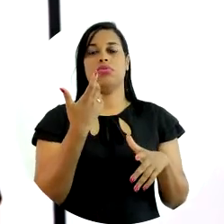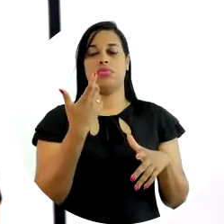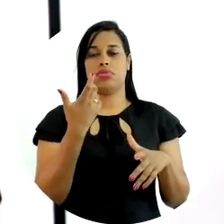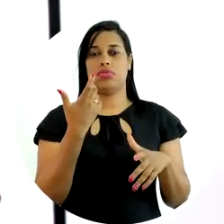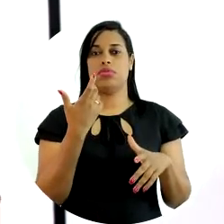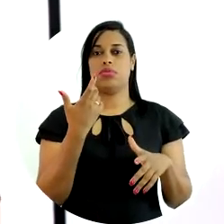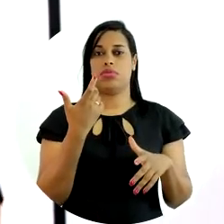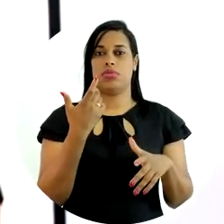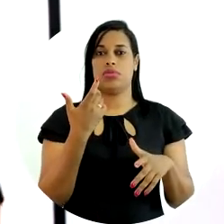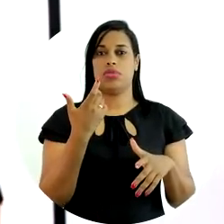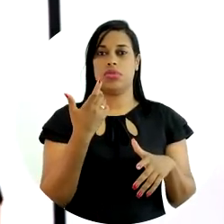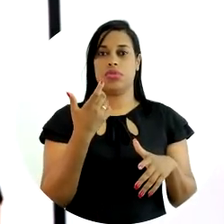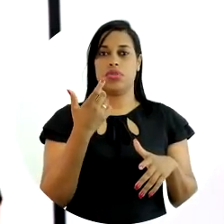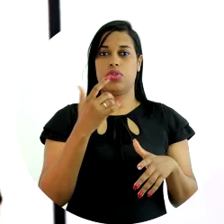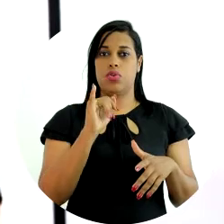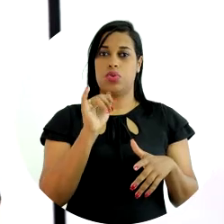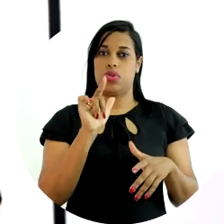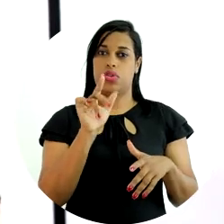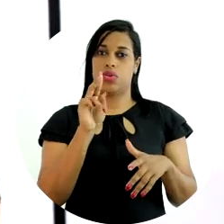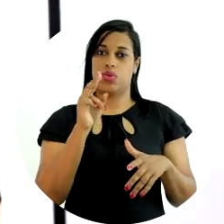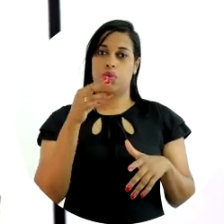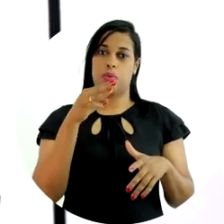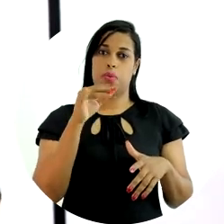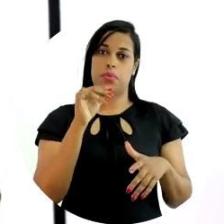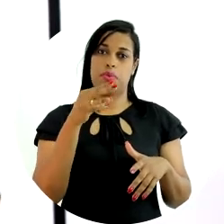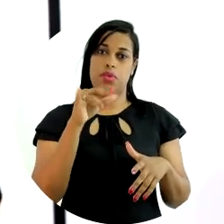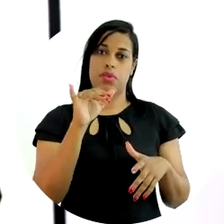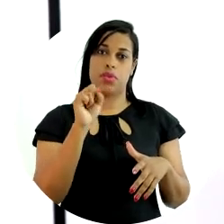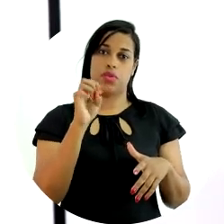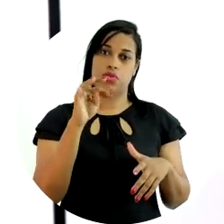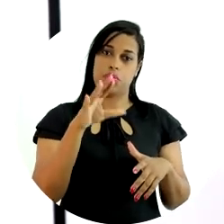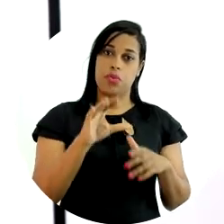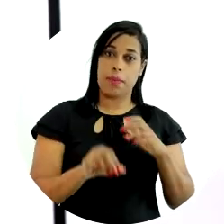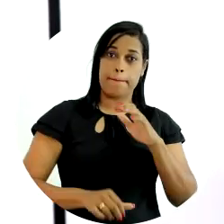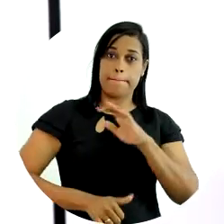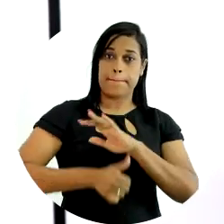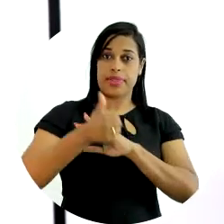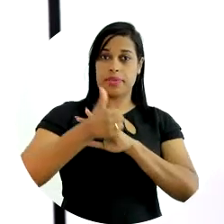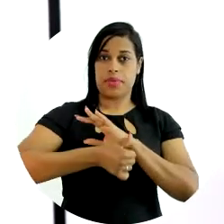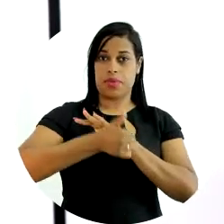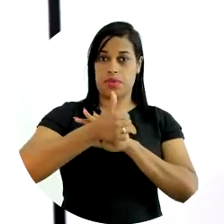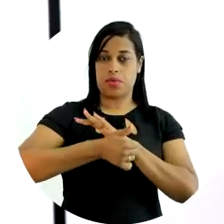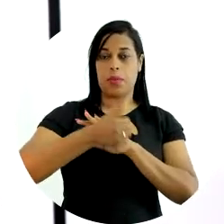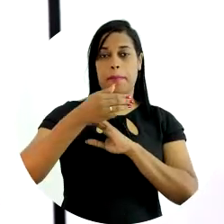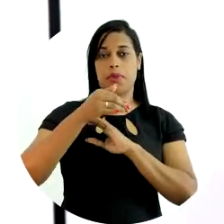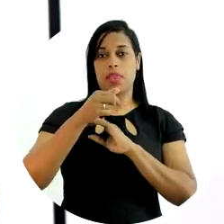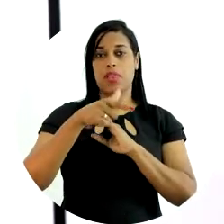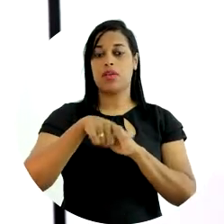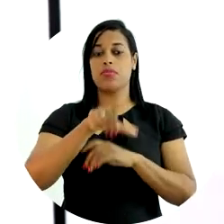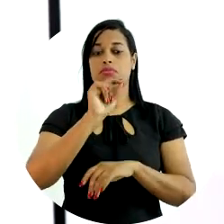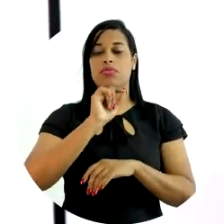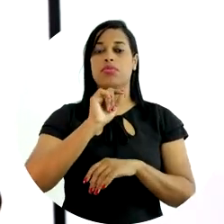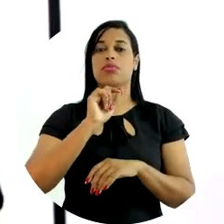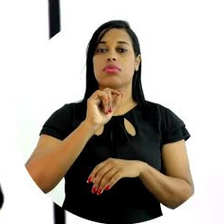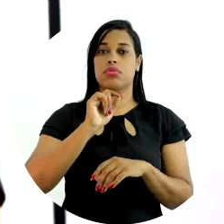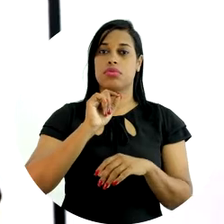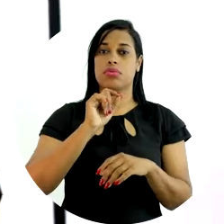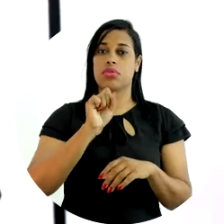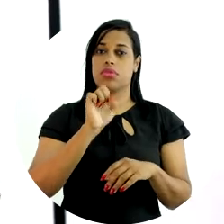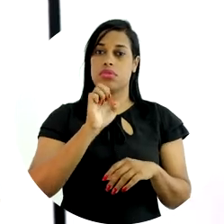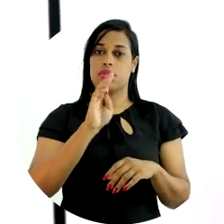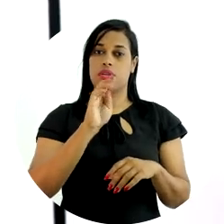essa questão do iluminismo, resolveu eleger um primeiro-ministro